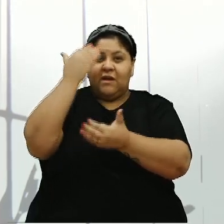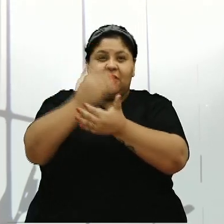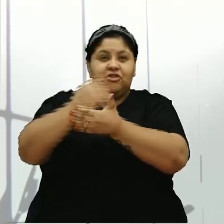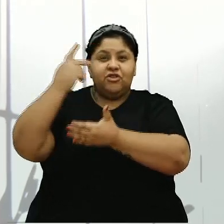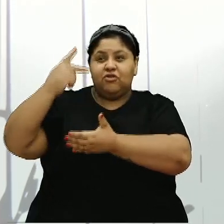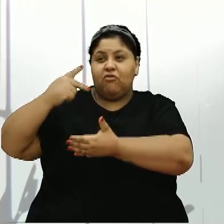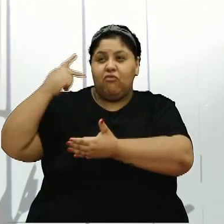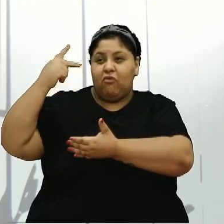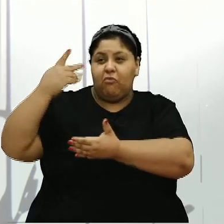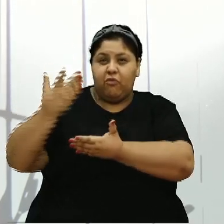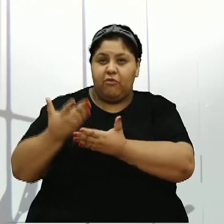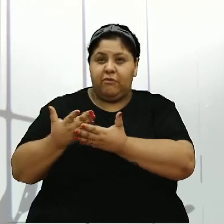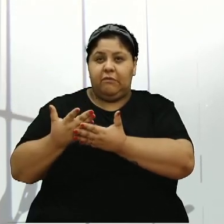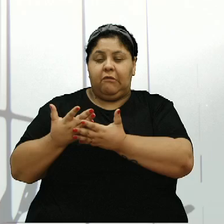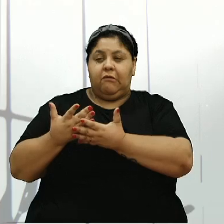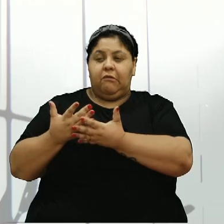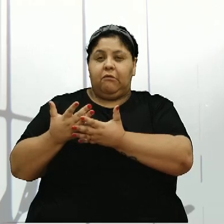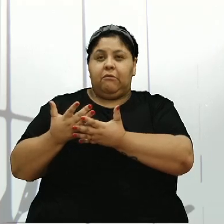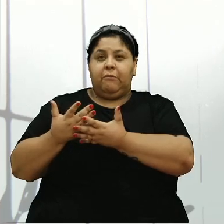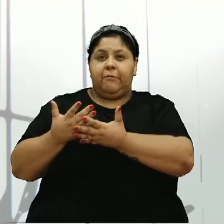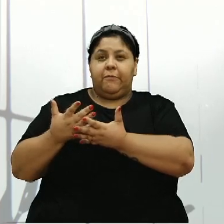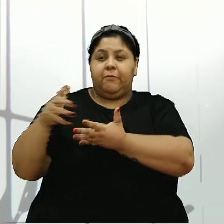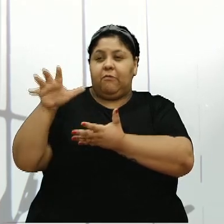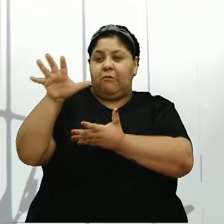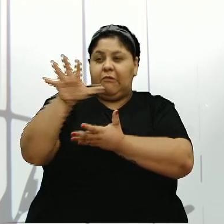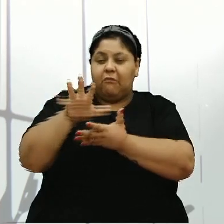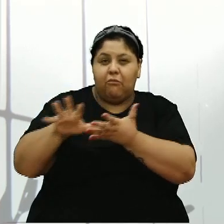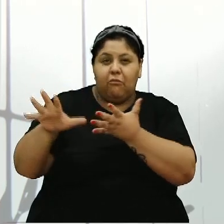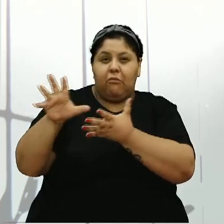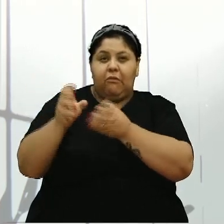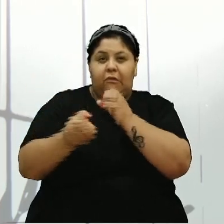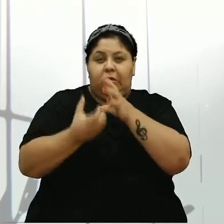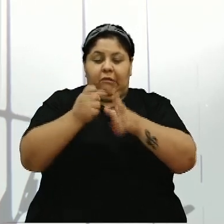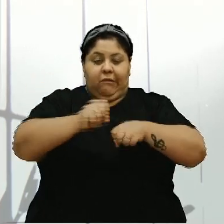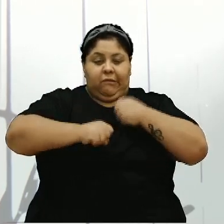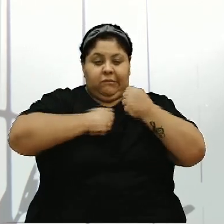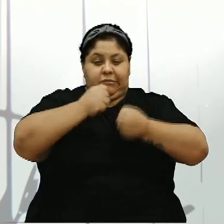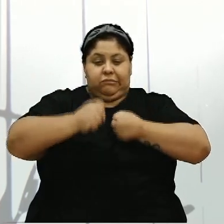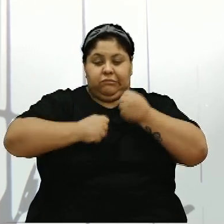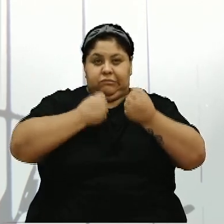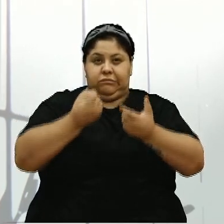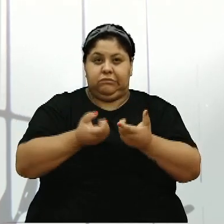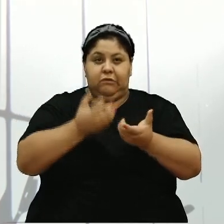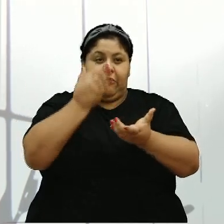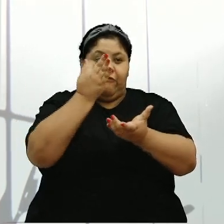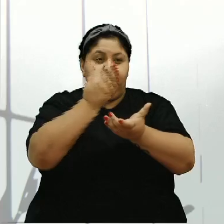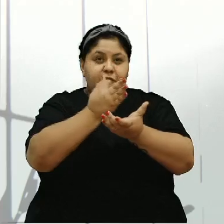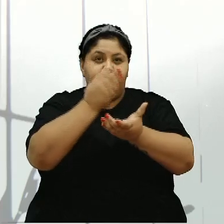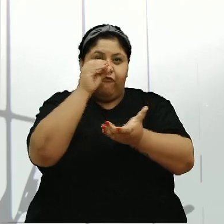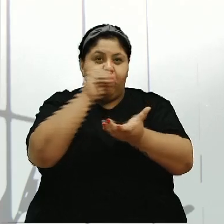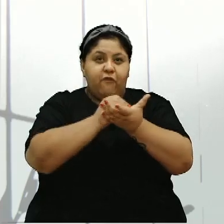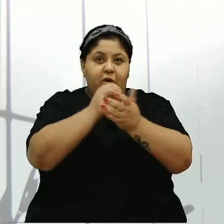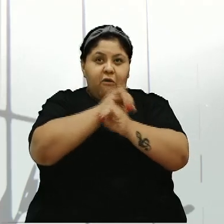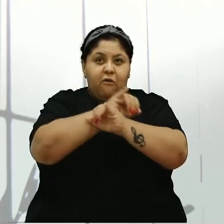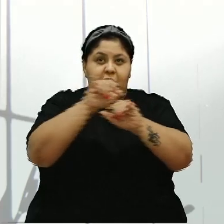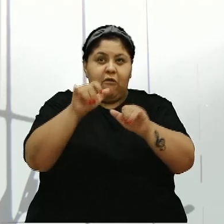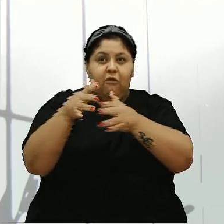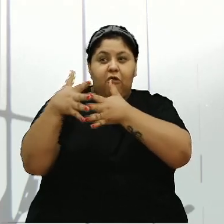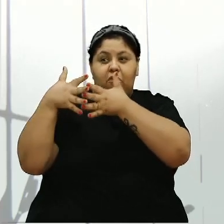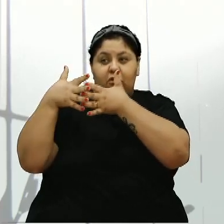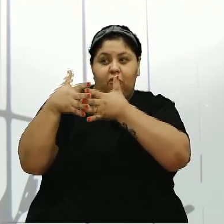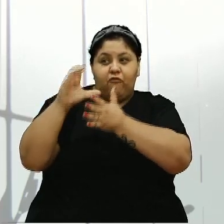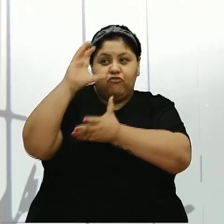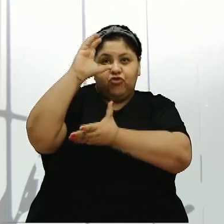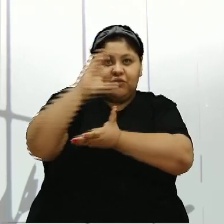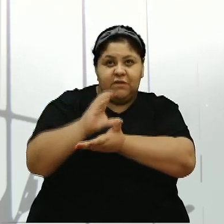vezes, beligerante, um ambiente gerando ódio, discórdia, desinformação, que acaba confundindo o eleitor